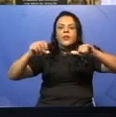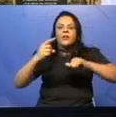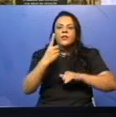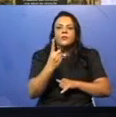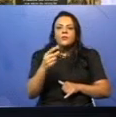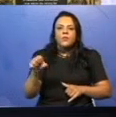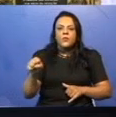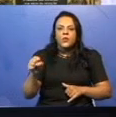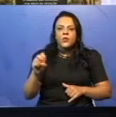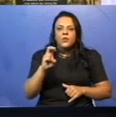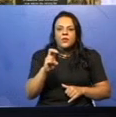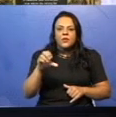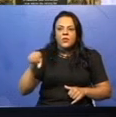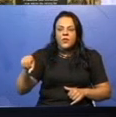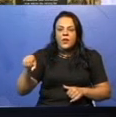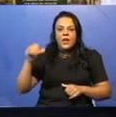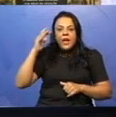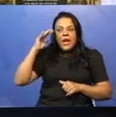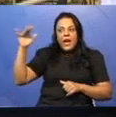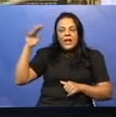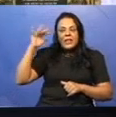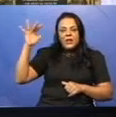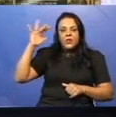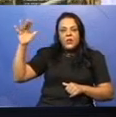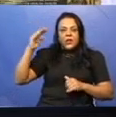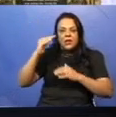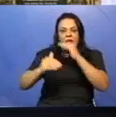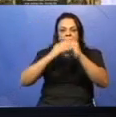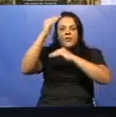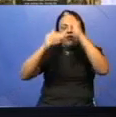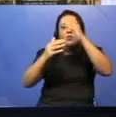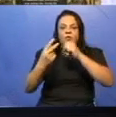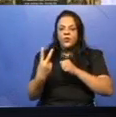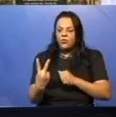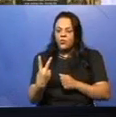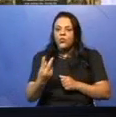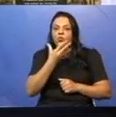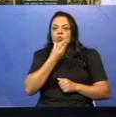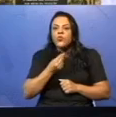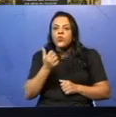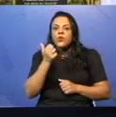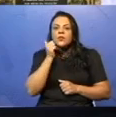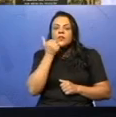1859. Repito, a teoria da evolução é dos dois, Wallace e Darwin.